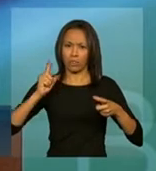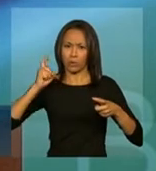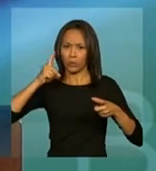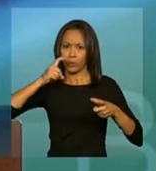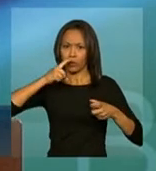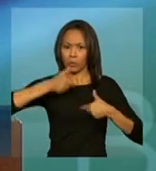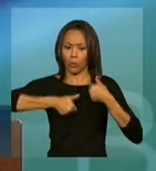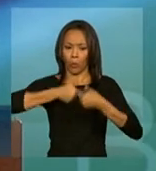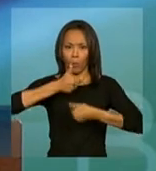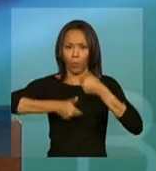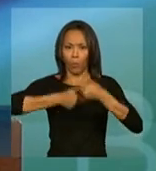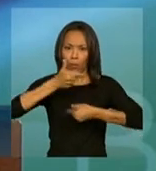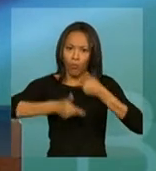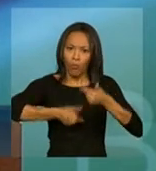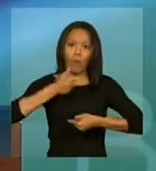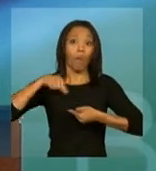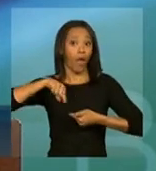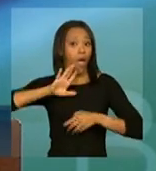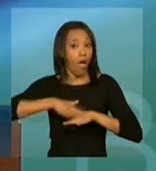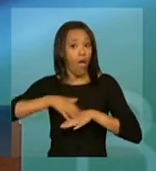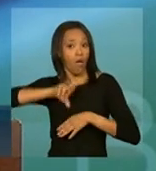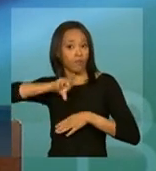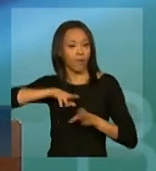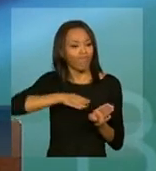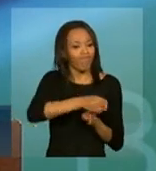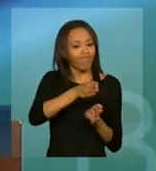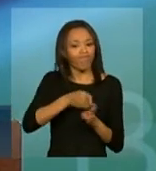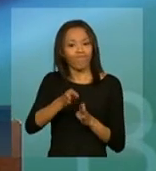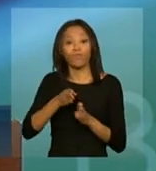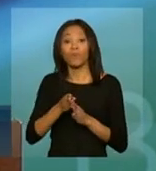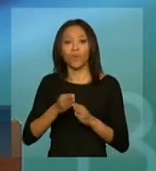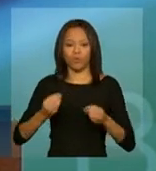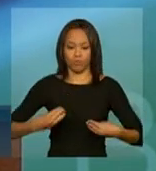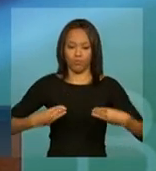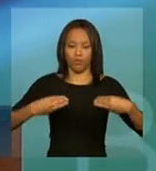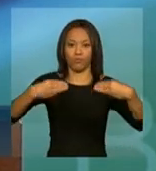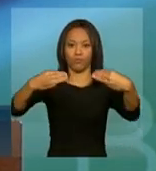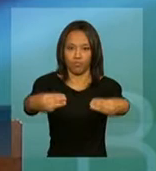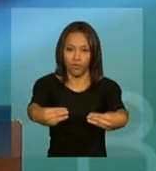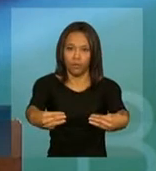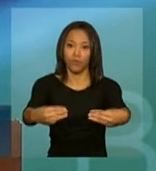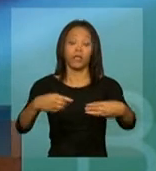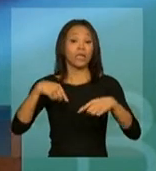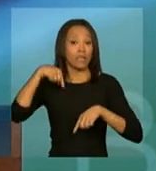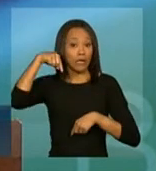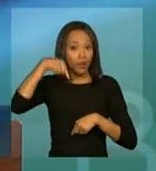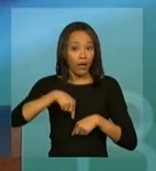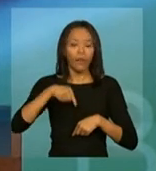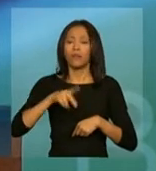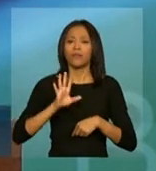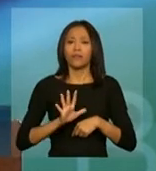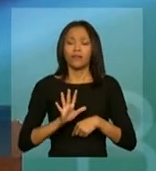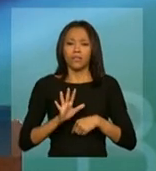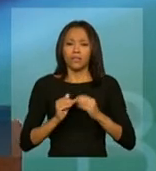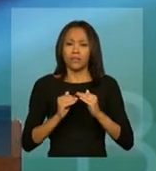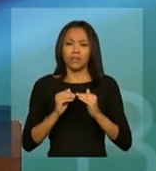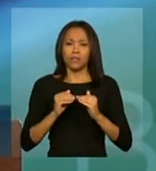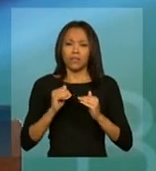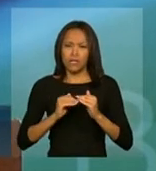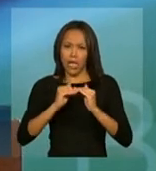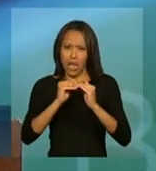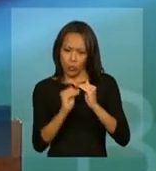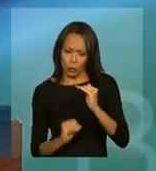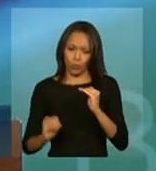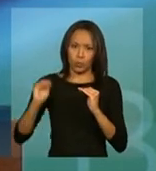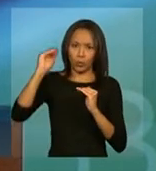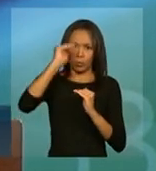tem crescido em complexidade e relevância como órgão de assessoramento presidencial, o que, contudo, não a coloca em plano hierarquicamente